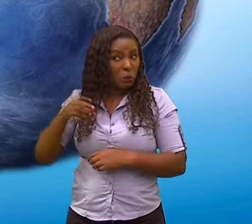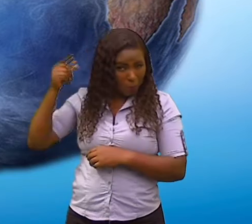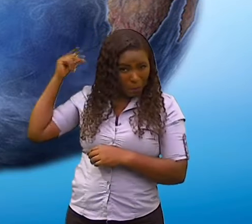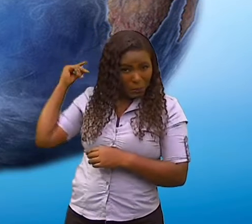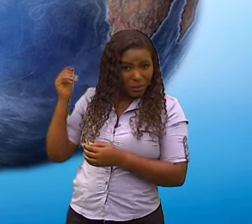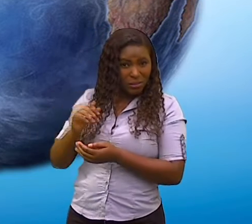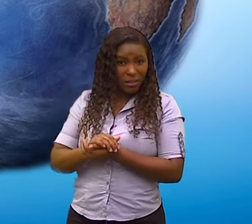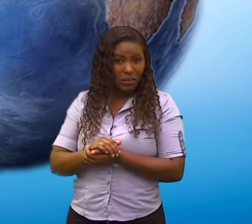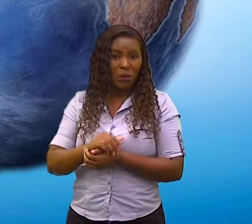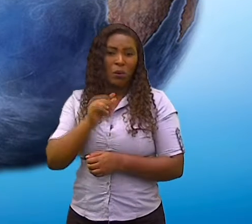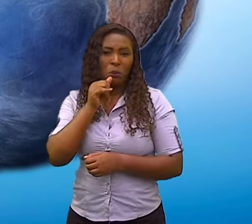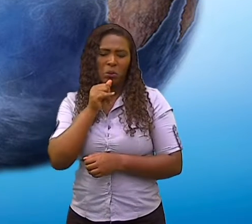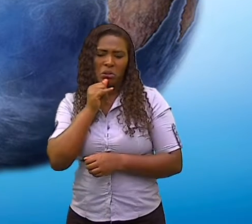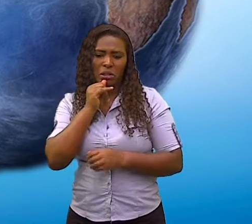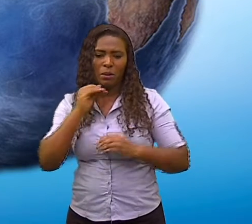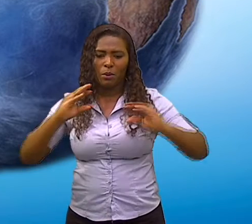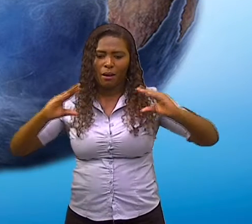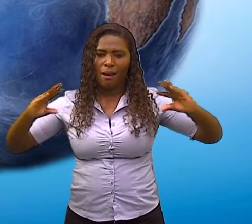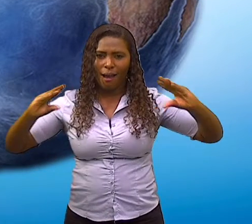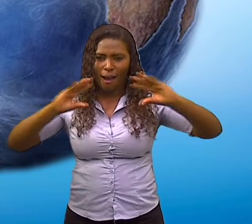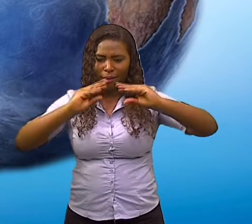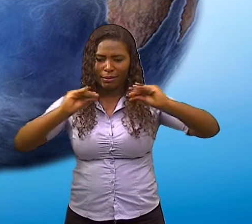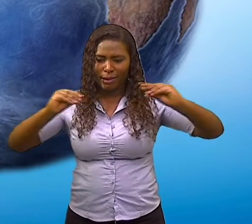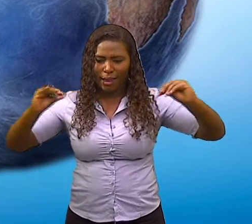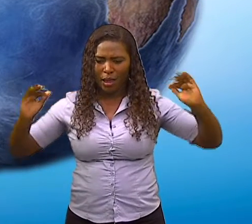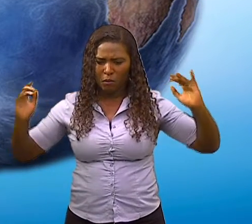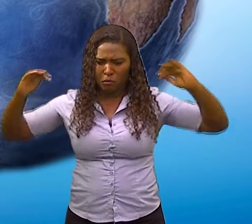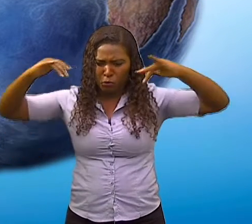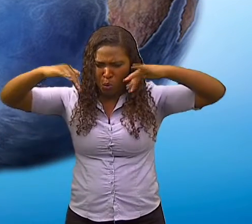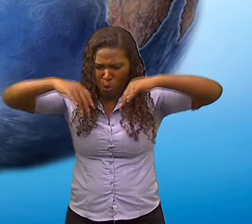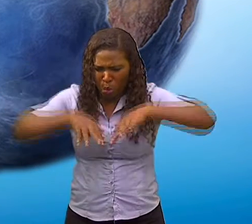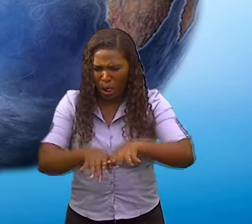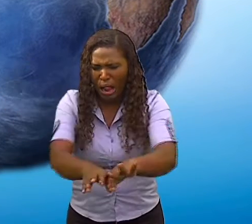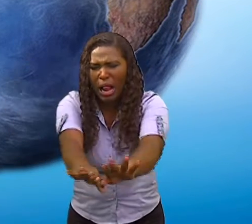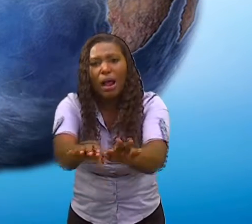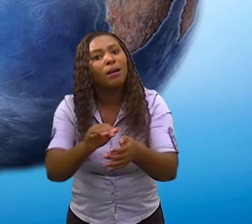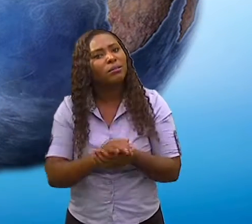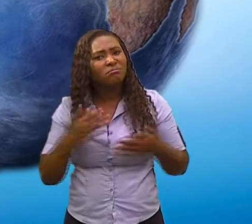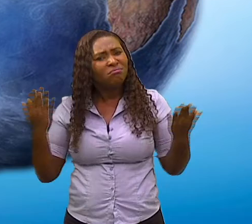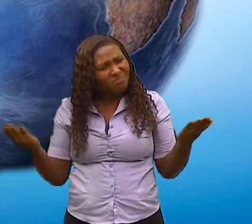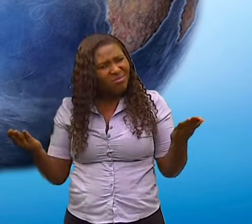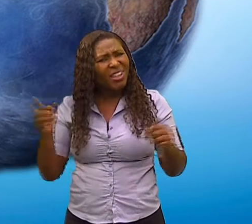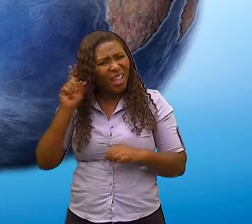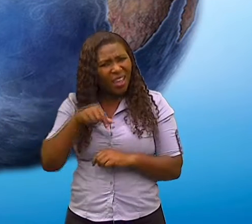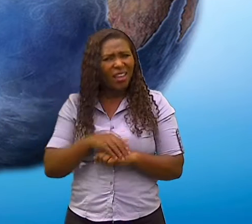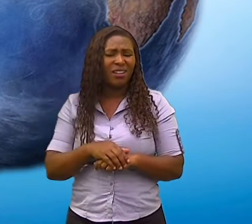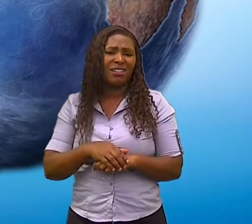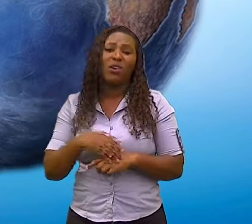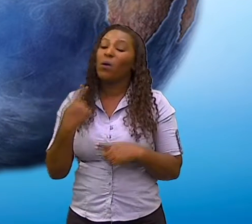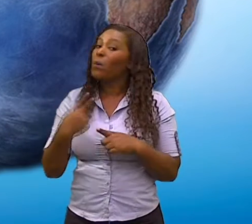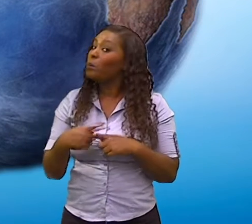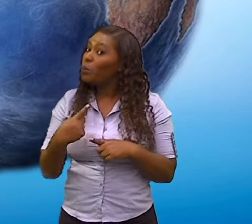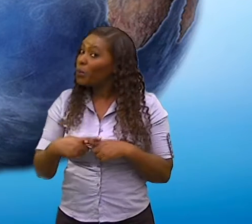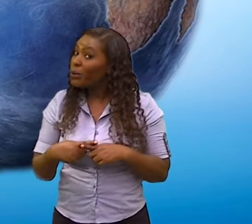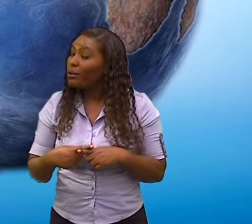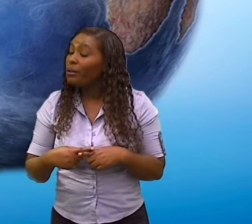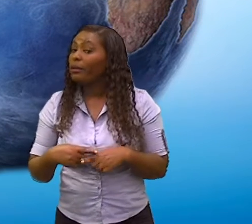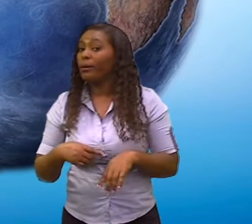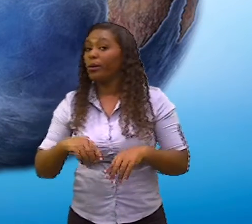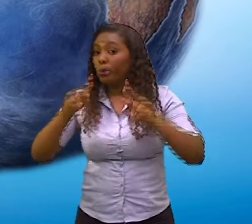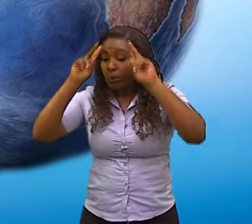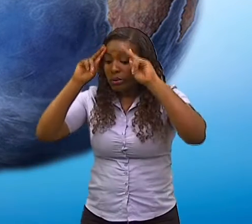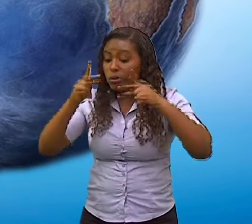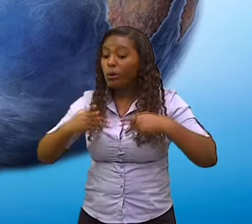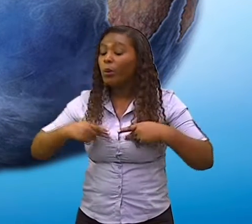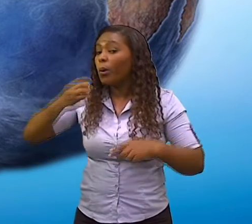de terra, por exemplo? Então, a falta da natureza, a falta da consciência, ela vai levando o ser